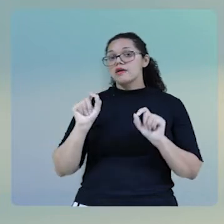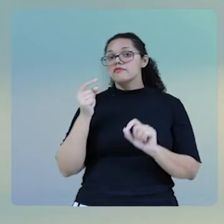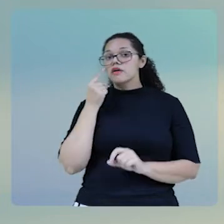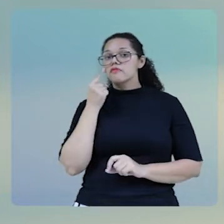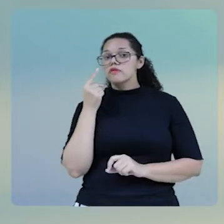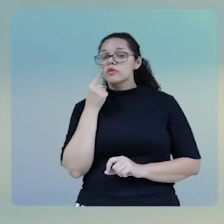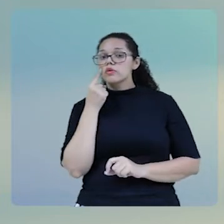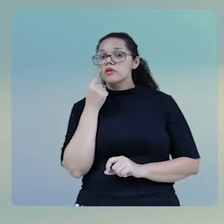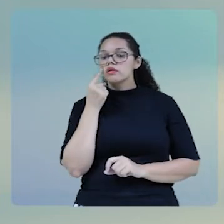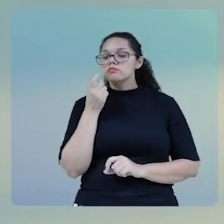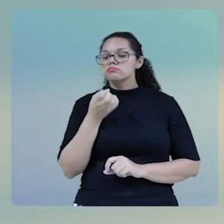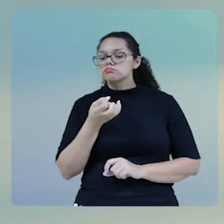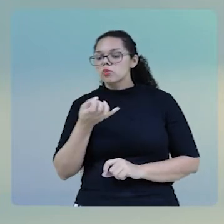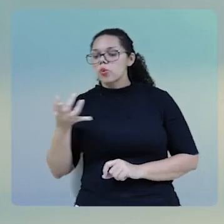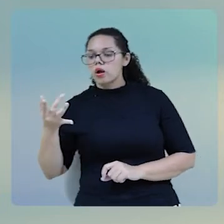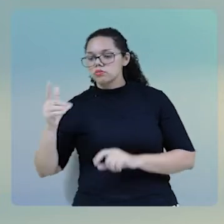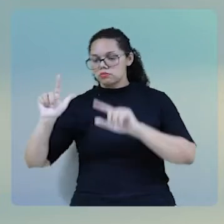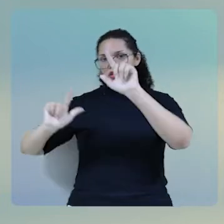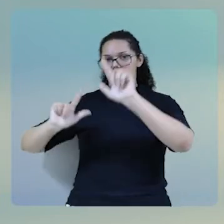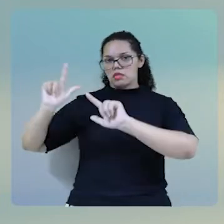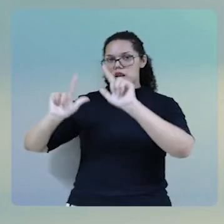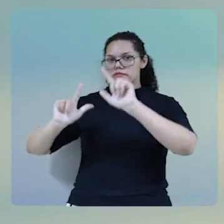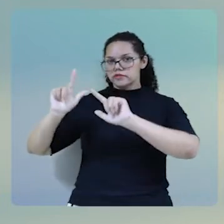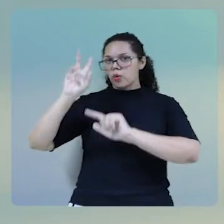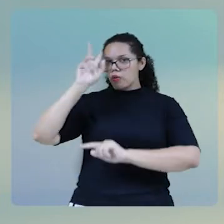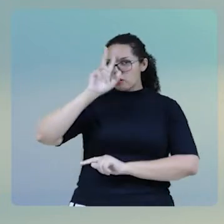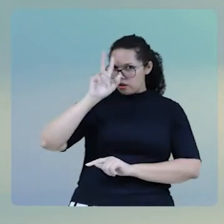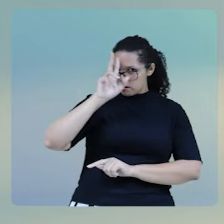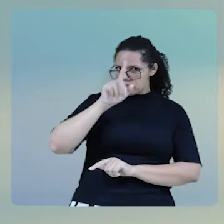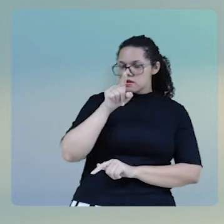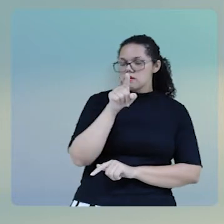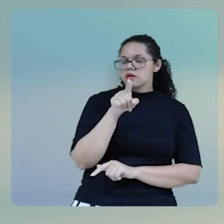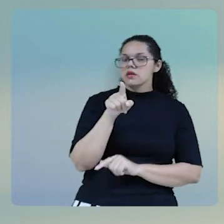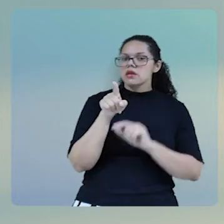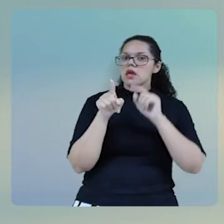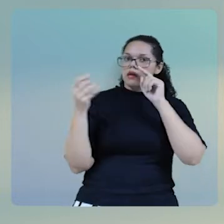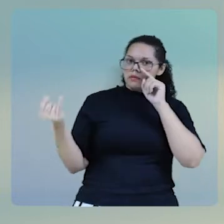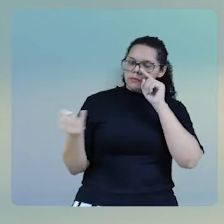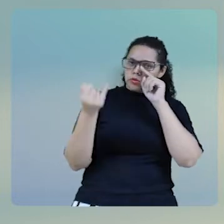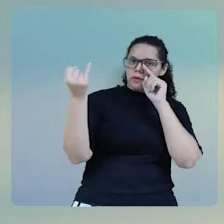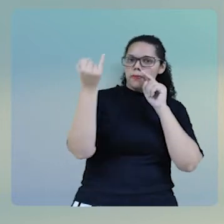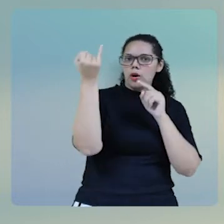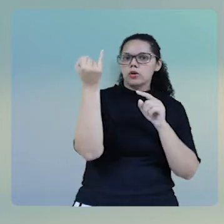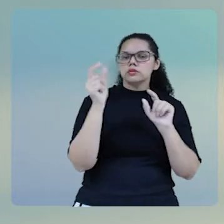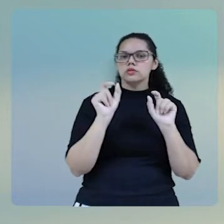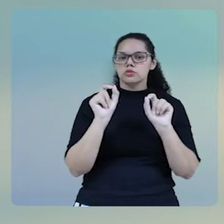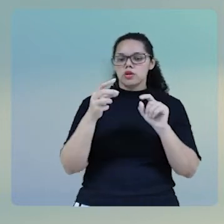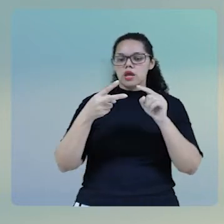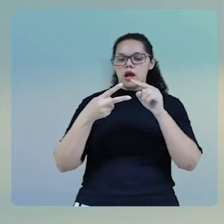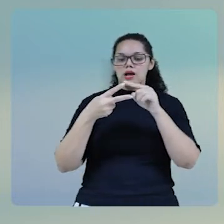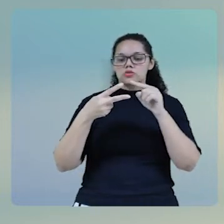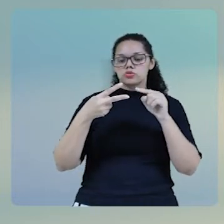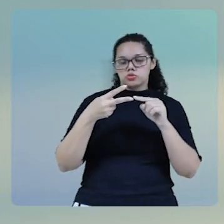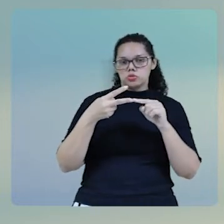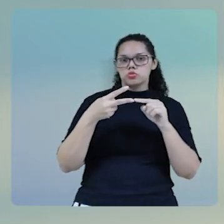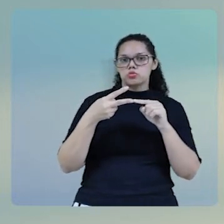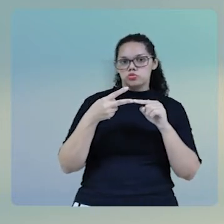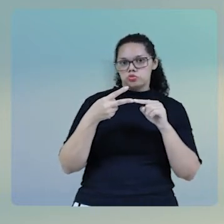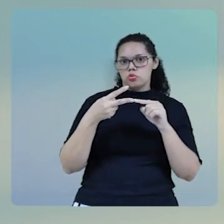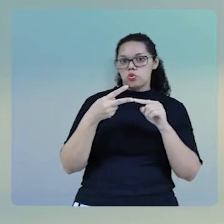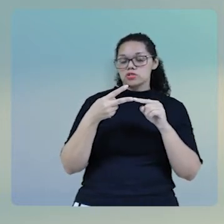de quanto? Tá? Lembra-te de uma coisa aqui, tá? Que é importante. As duas resistências